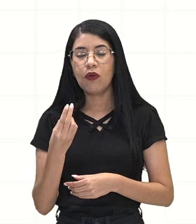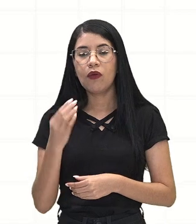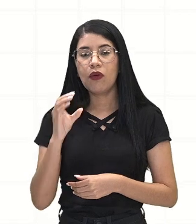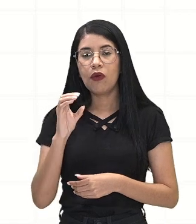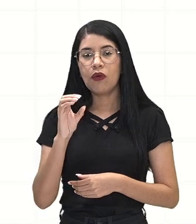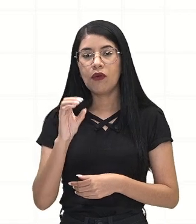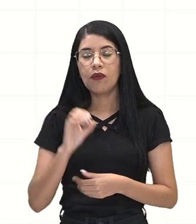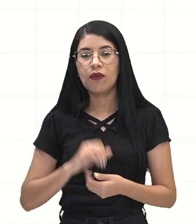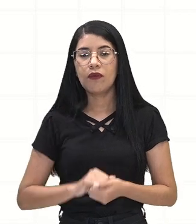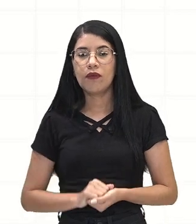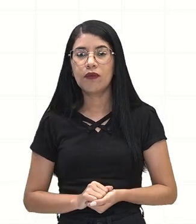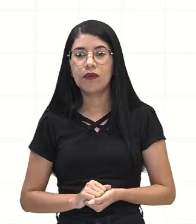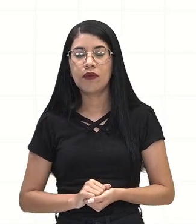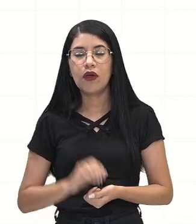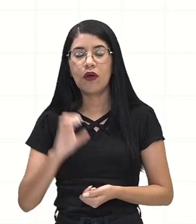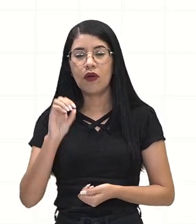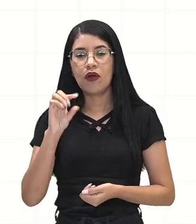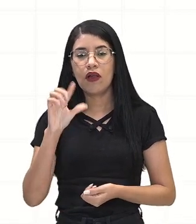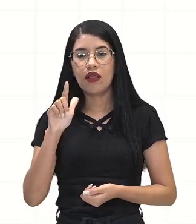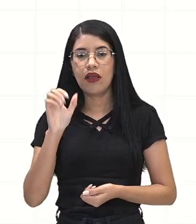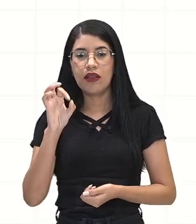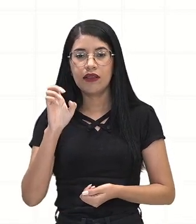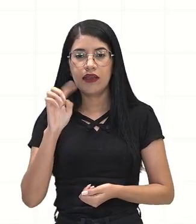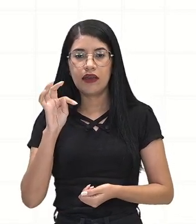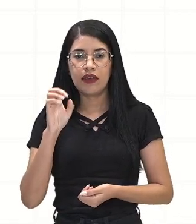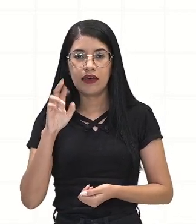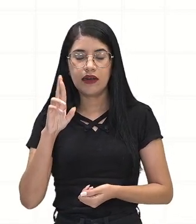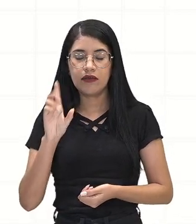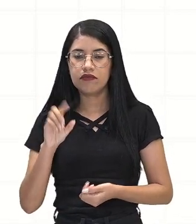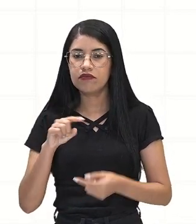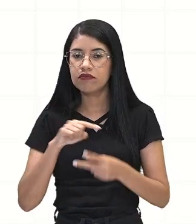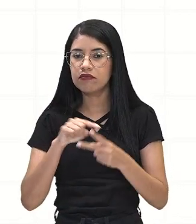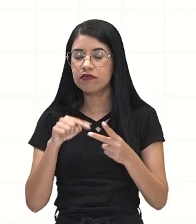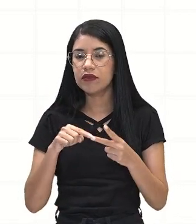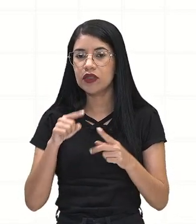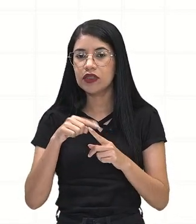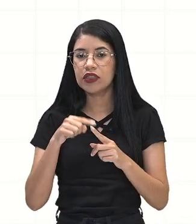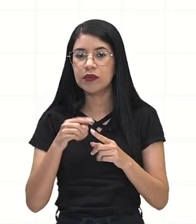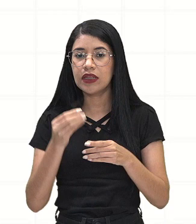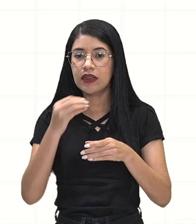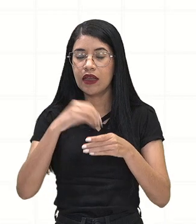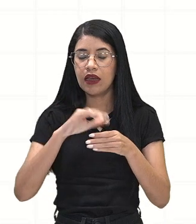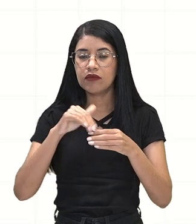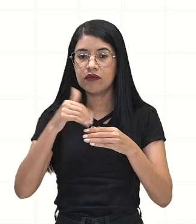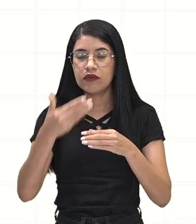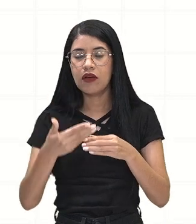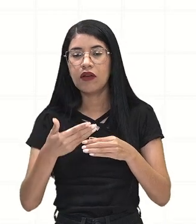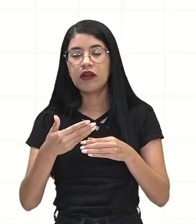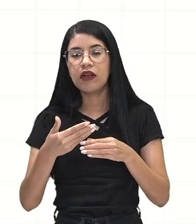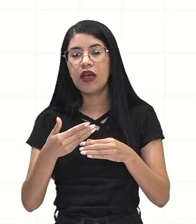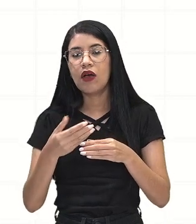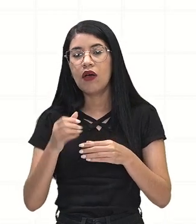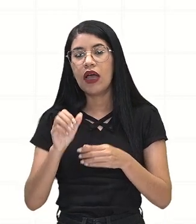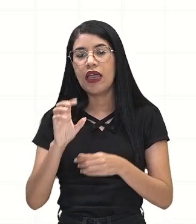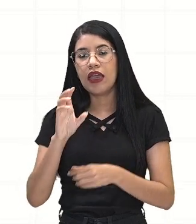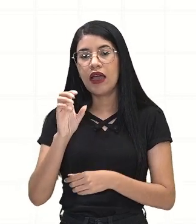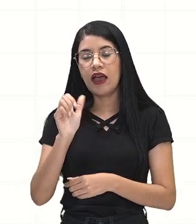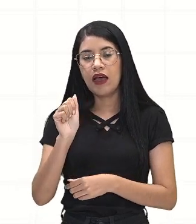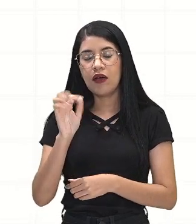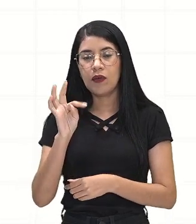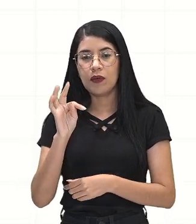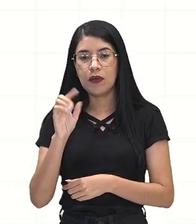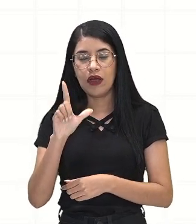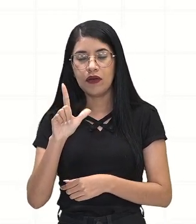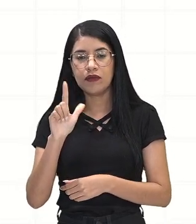colaterais, né? Eles são alternos internos ou são ângulos colaterais, ângulos